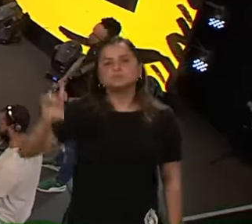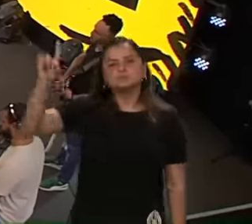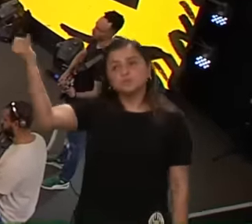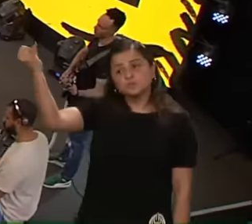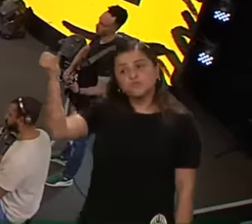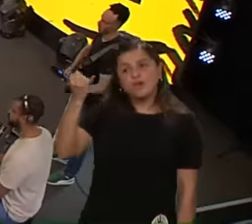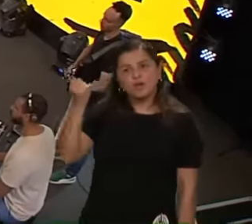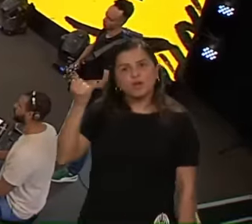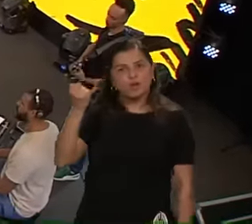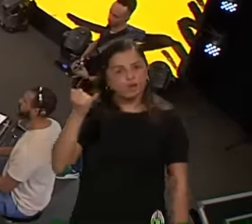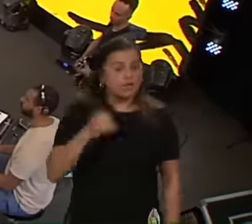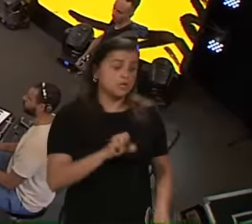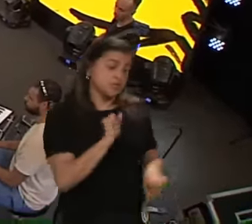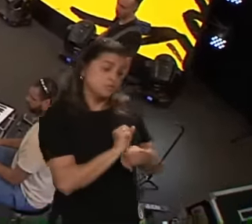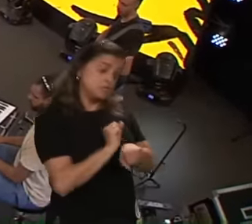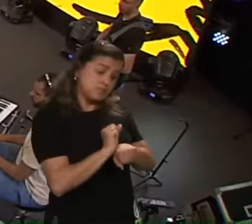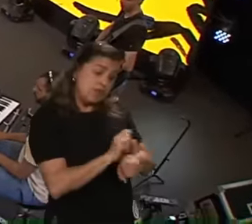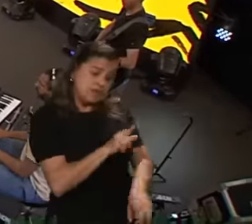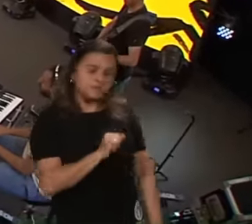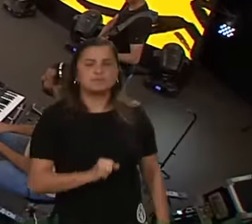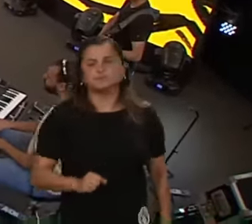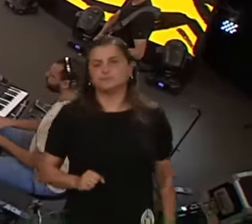nós falarmos, espera um pouco mais.